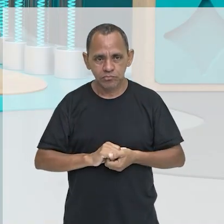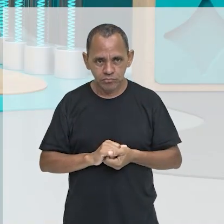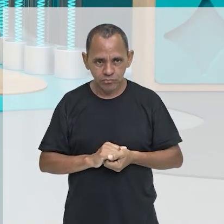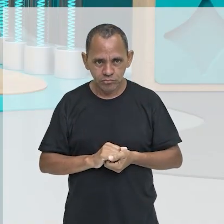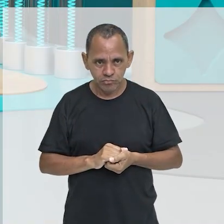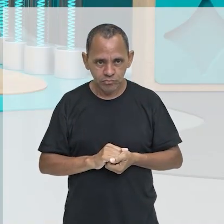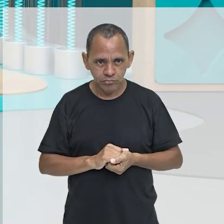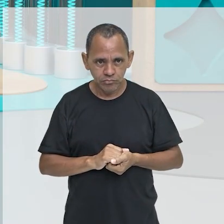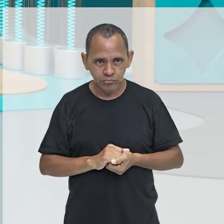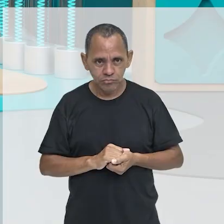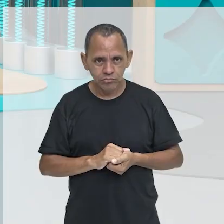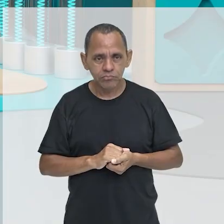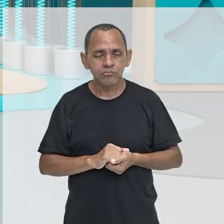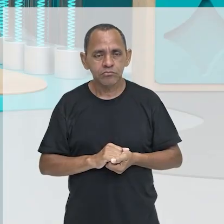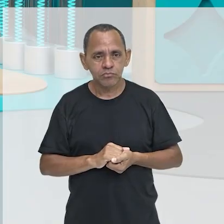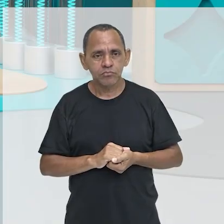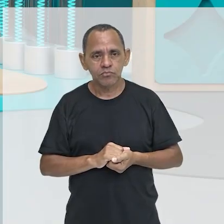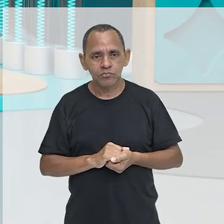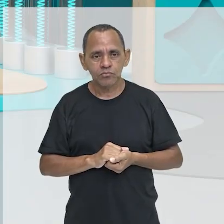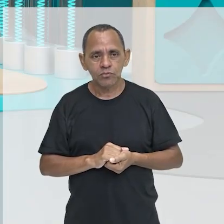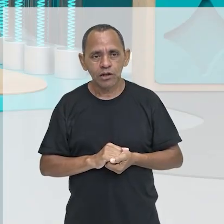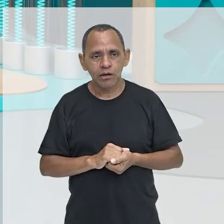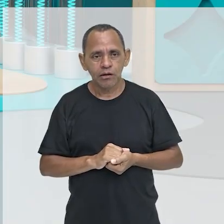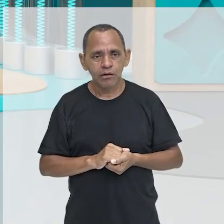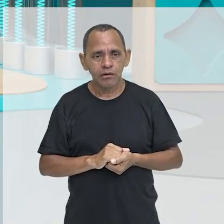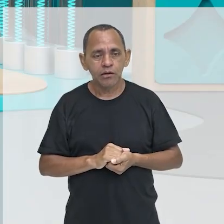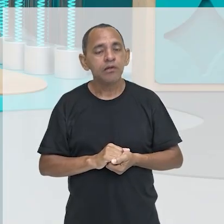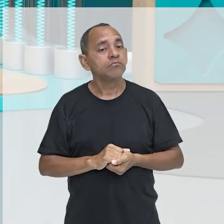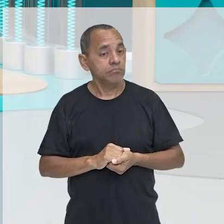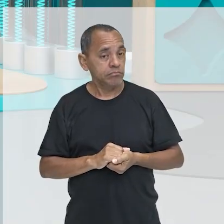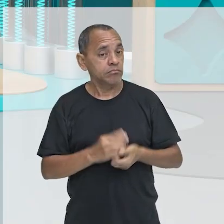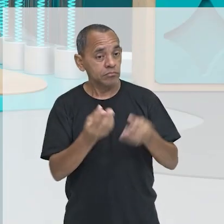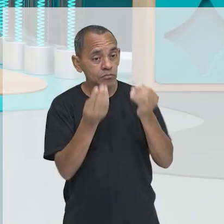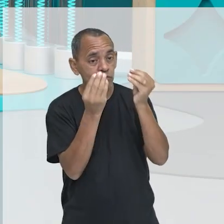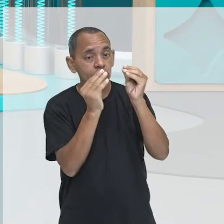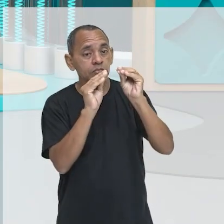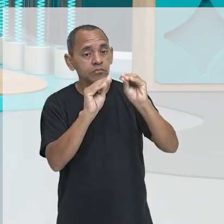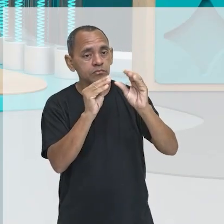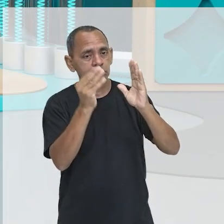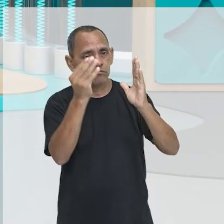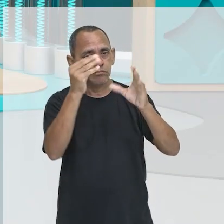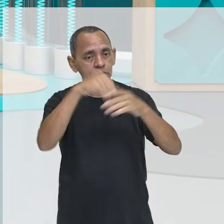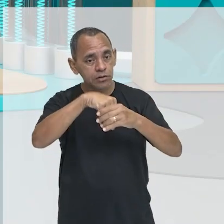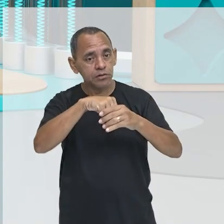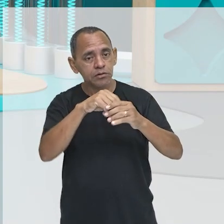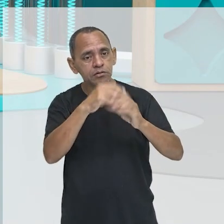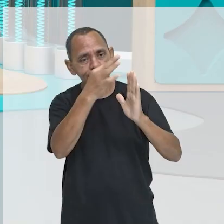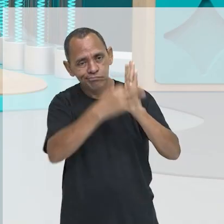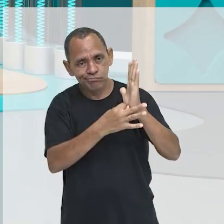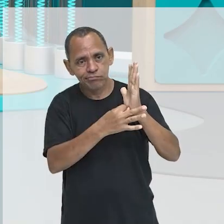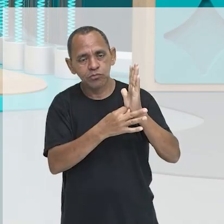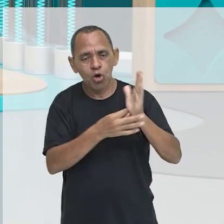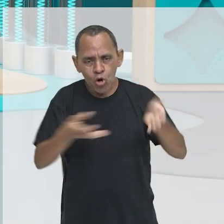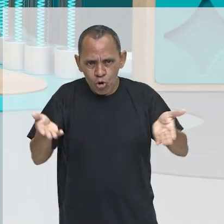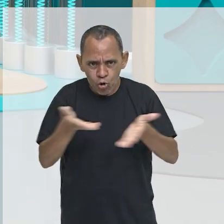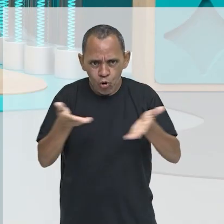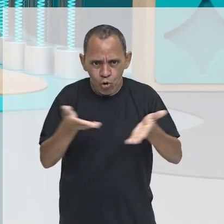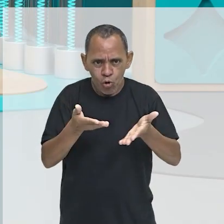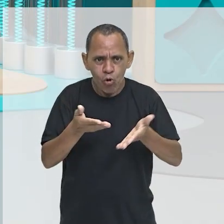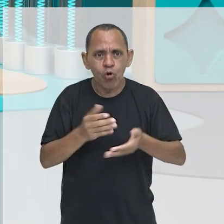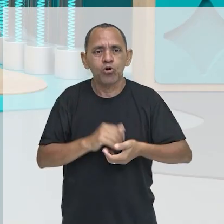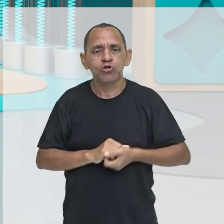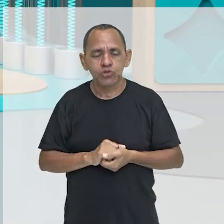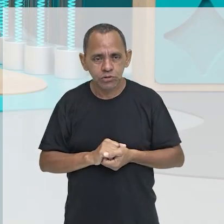marcas tipográficas, ou seja, aquelas marcas que estão presentes ali no texto. Primeiro, hoje em dia, especialmente nas